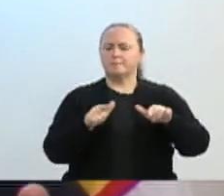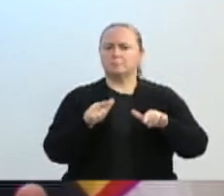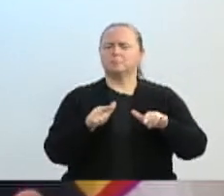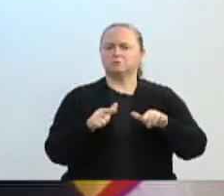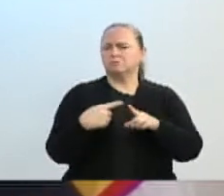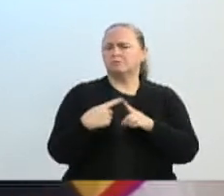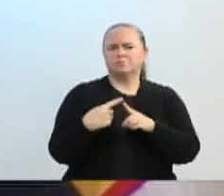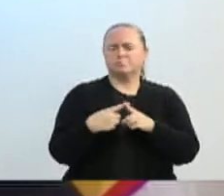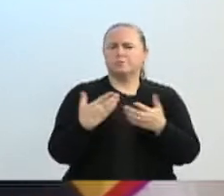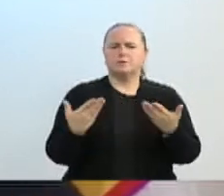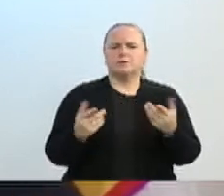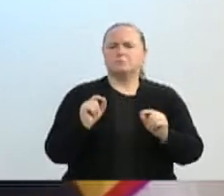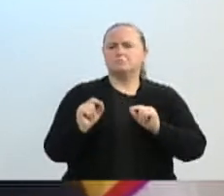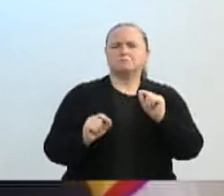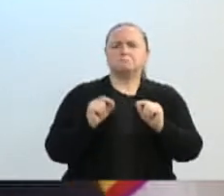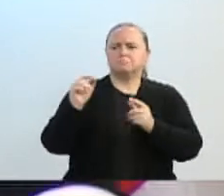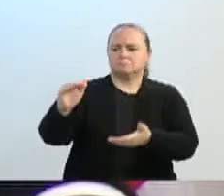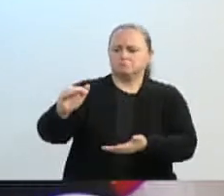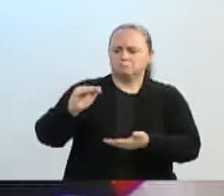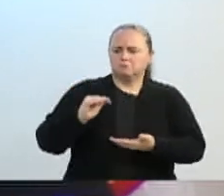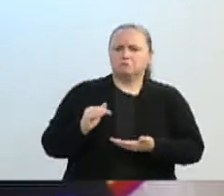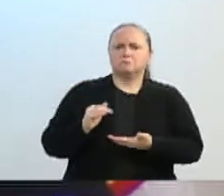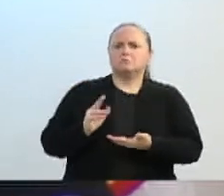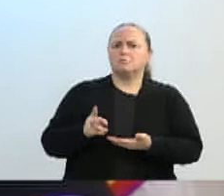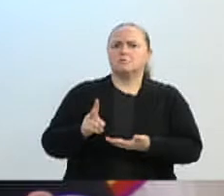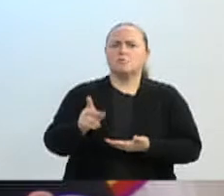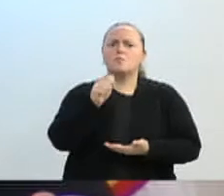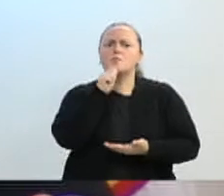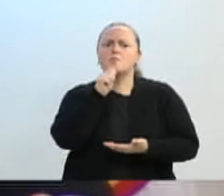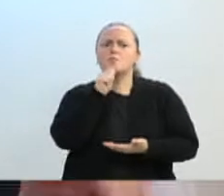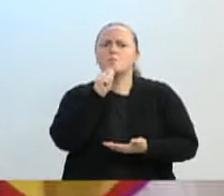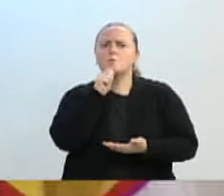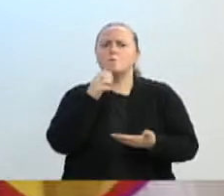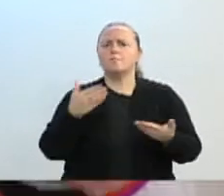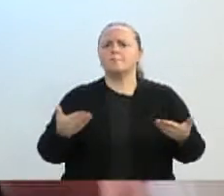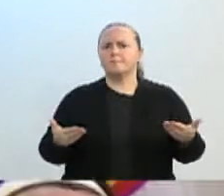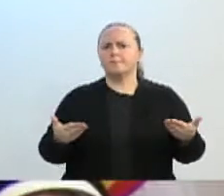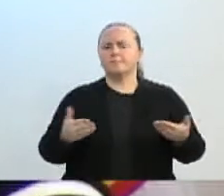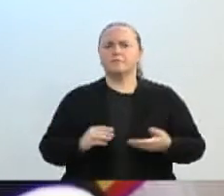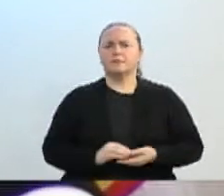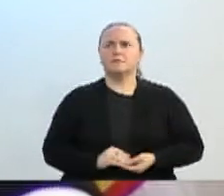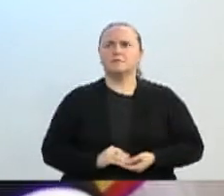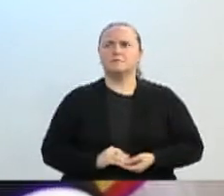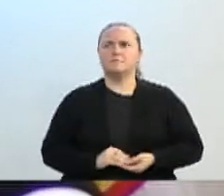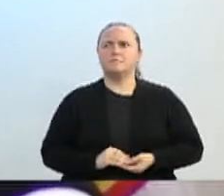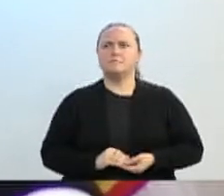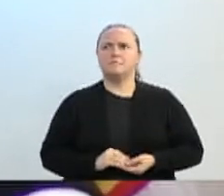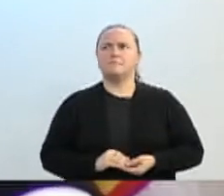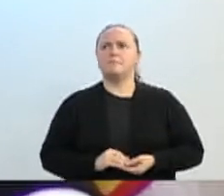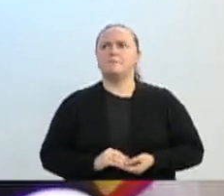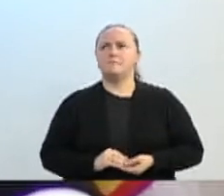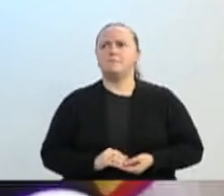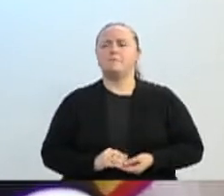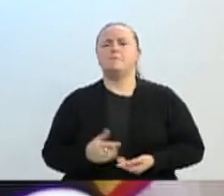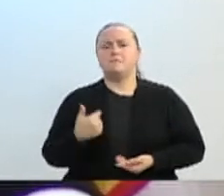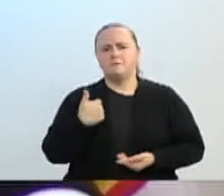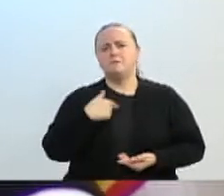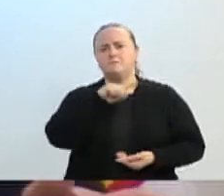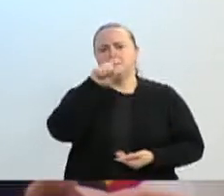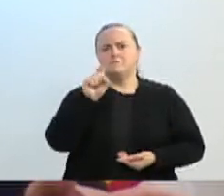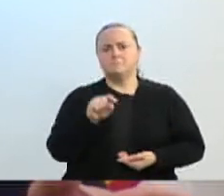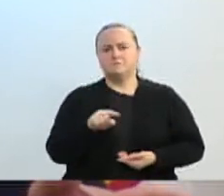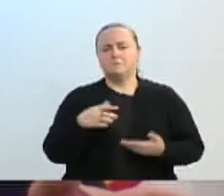seria a dificuldade em continuar vacinando a população aprazadamente, né? Essa é uma pergunta que eu deixo.